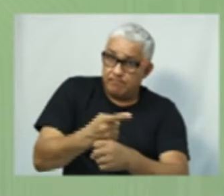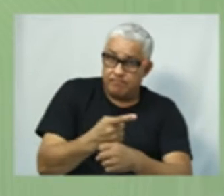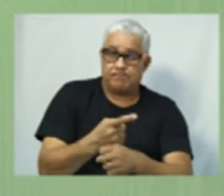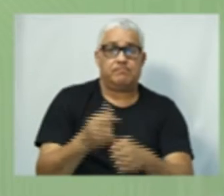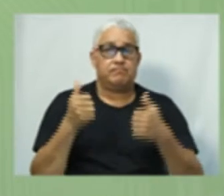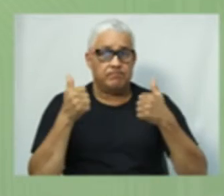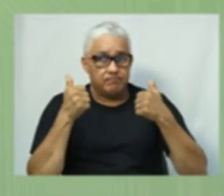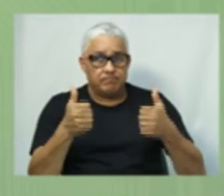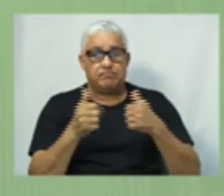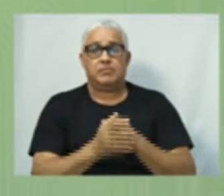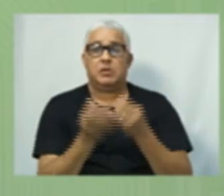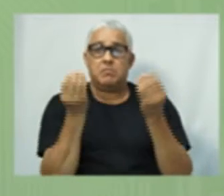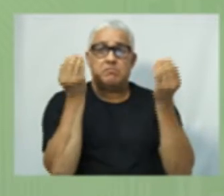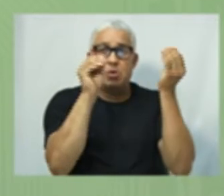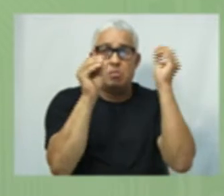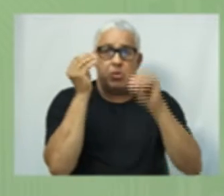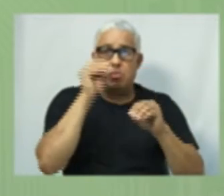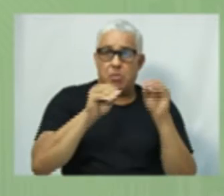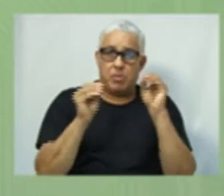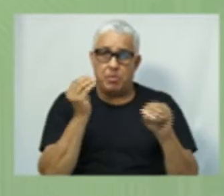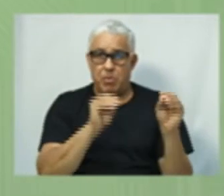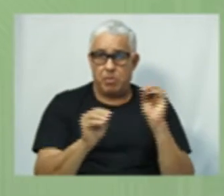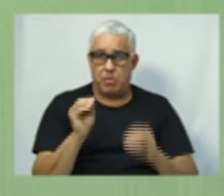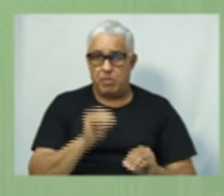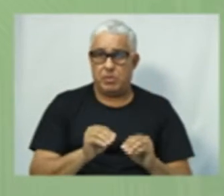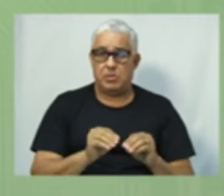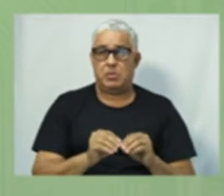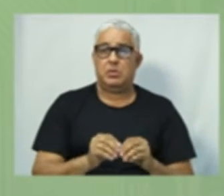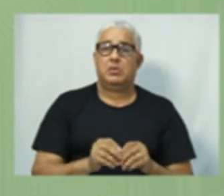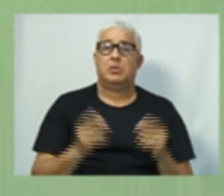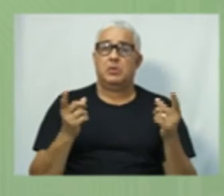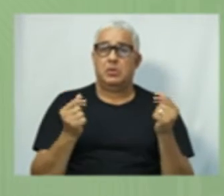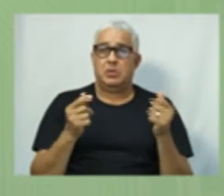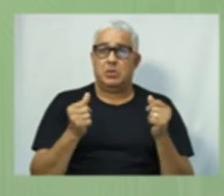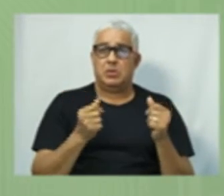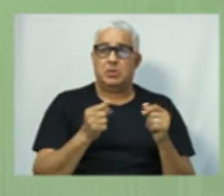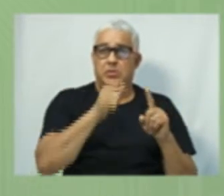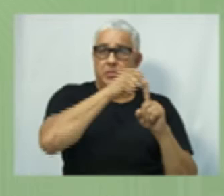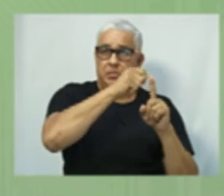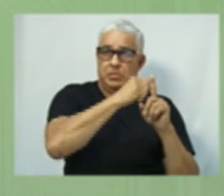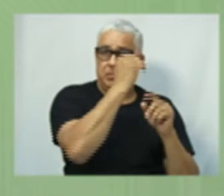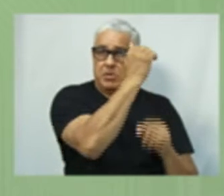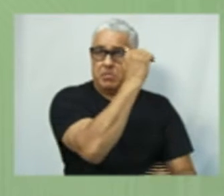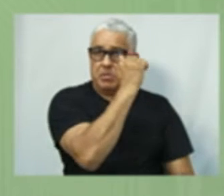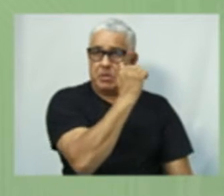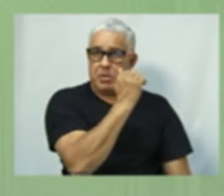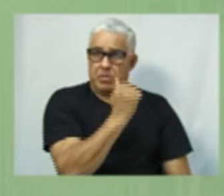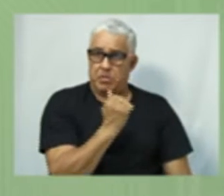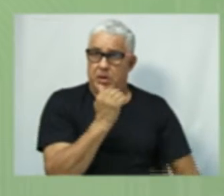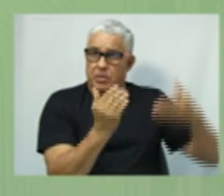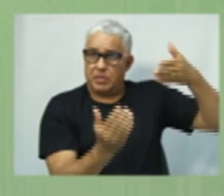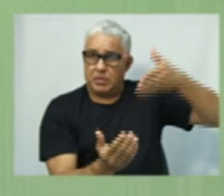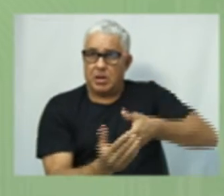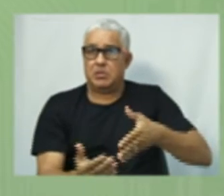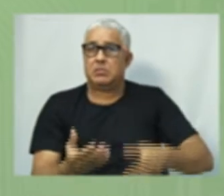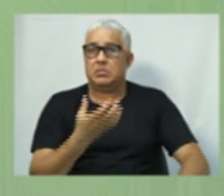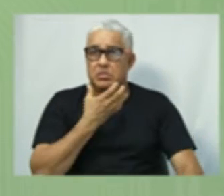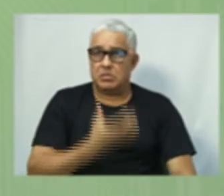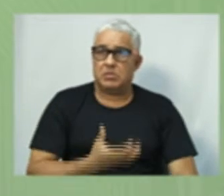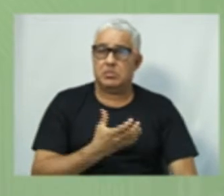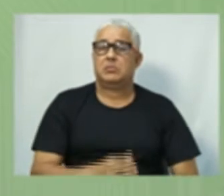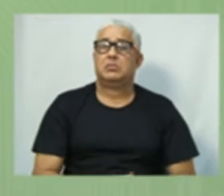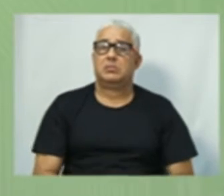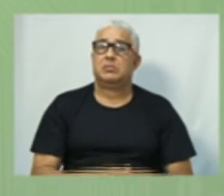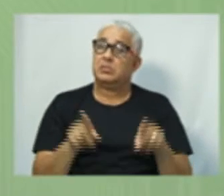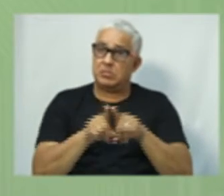Então foram dados esses dados para a gente, os valores do faturamento mensal, foram dados os valores